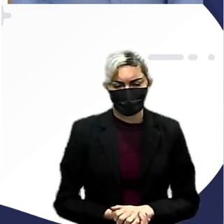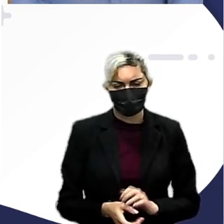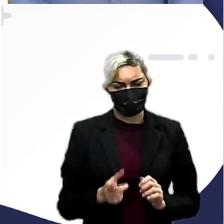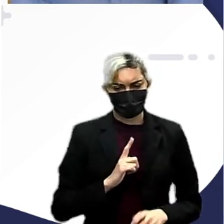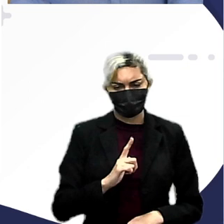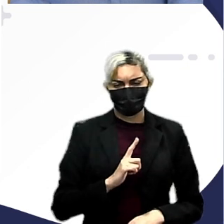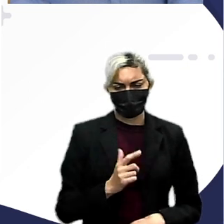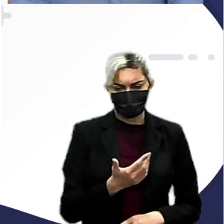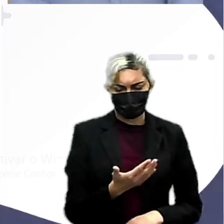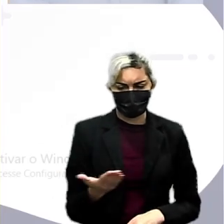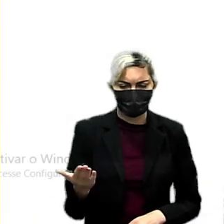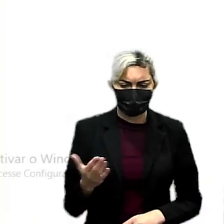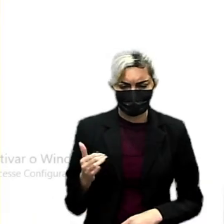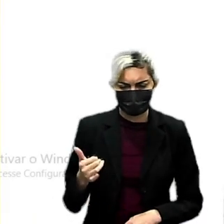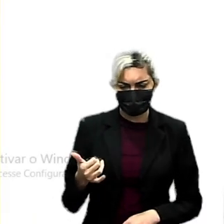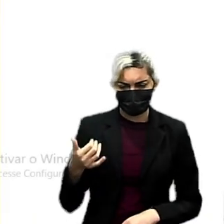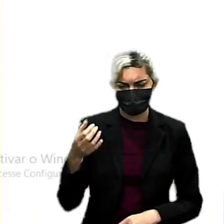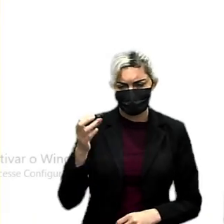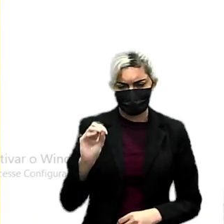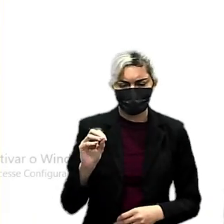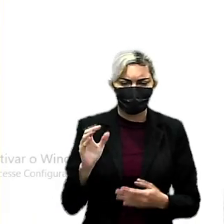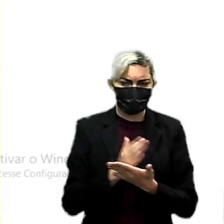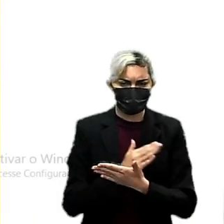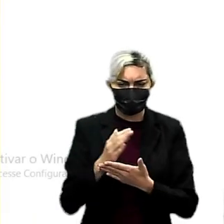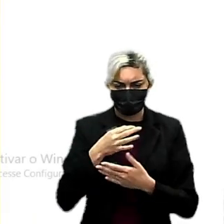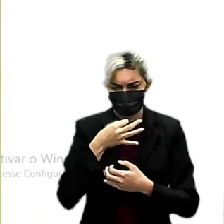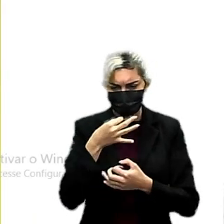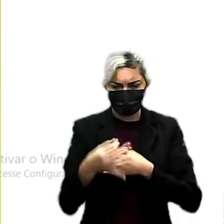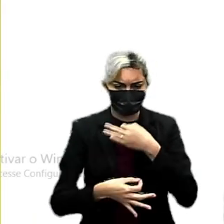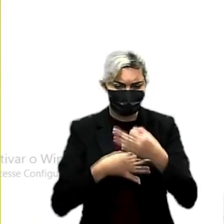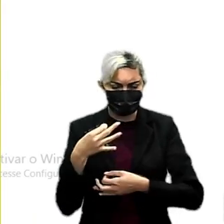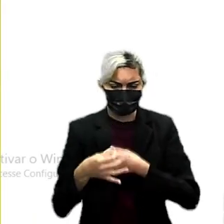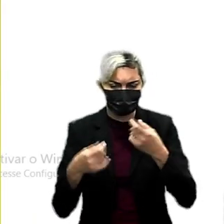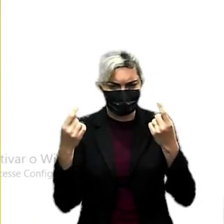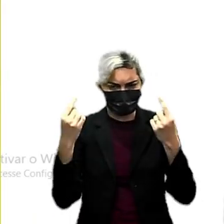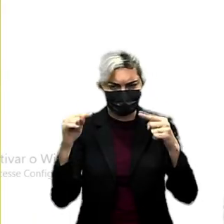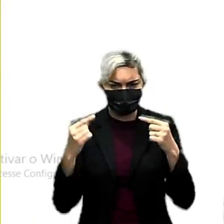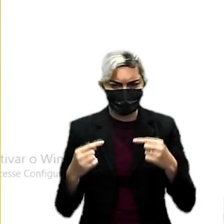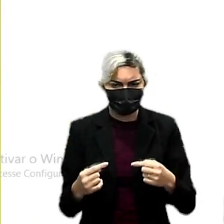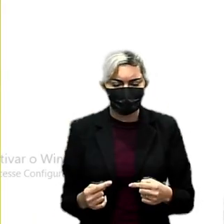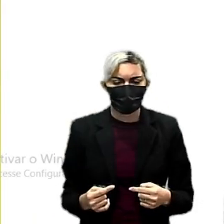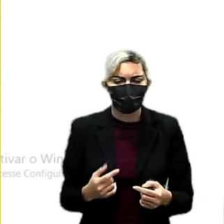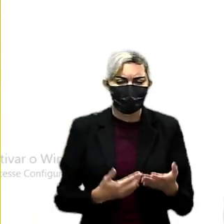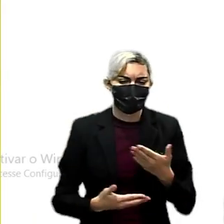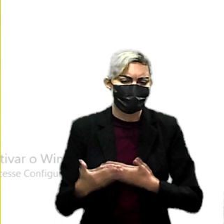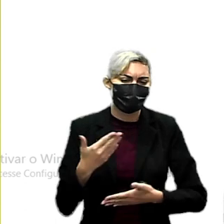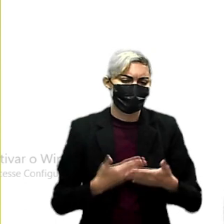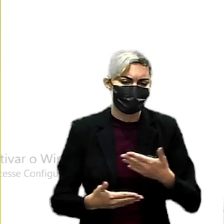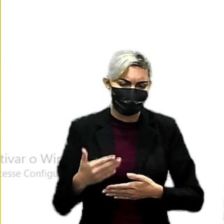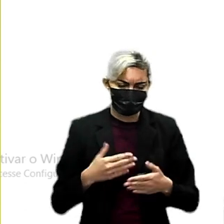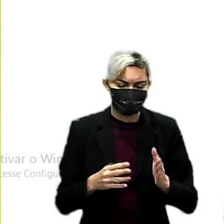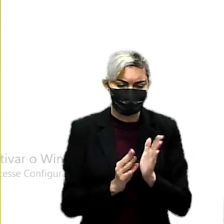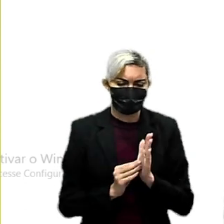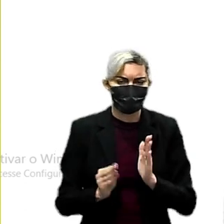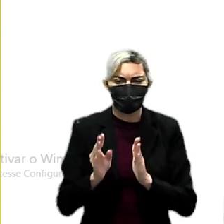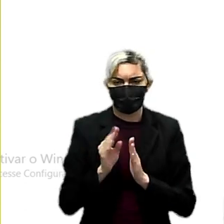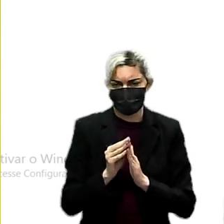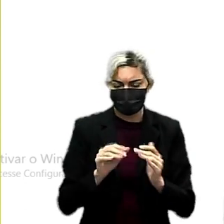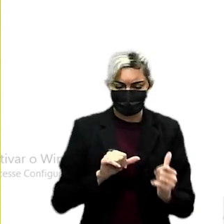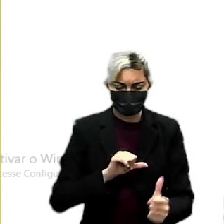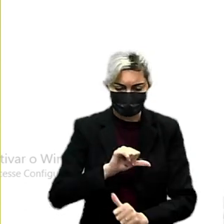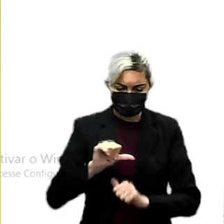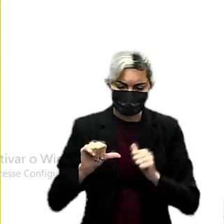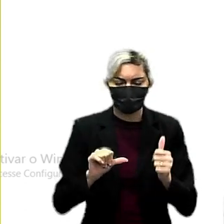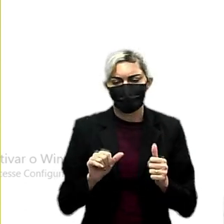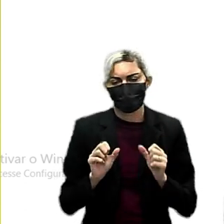Temos aí algumas sugestões, né, em relação a incrementar essas mudanças. O que é